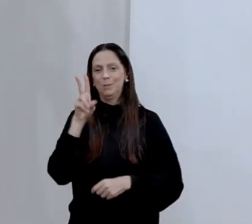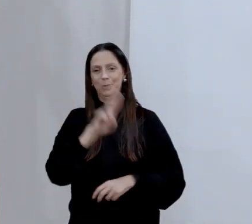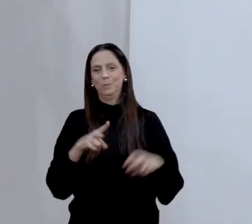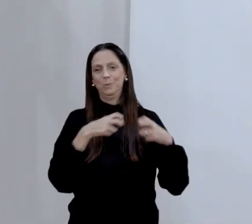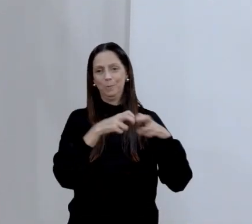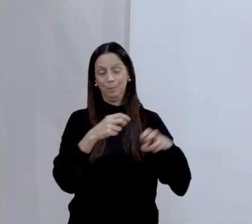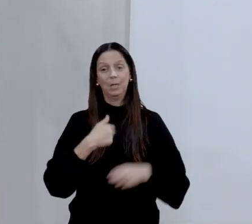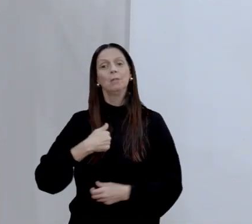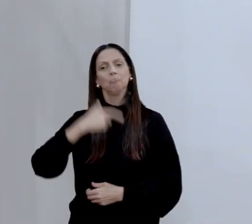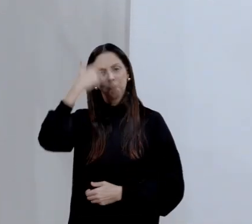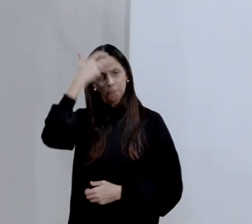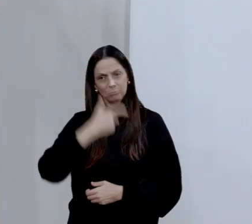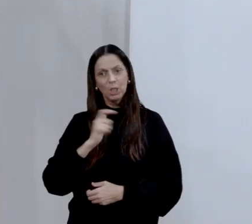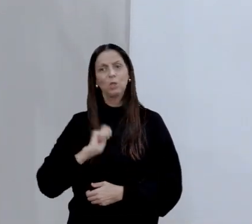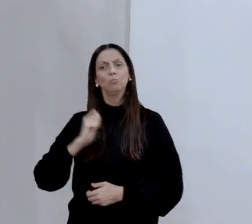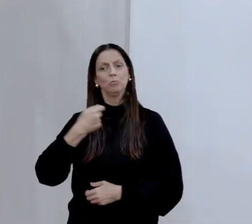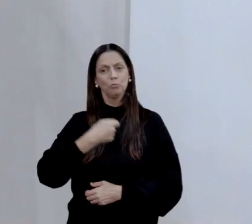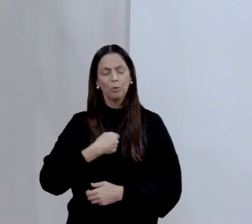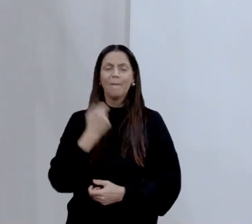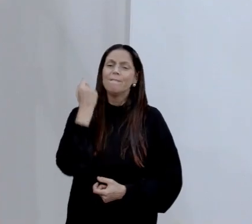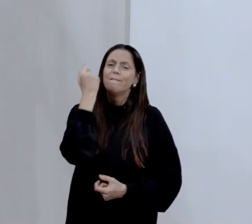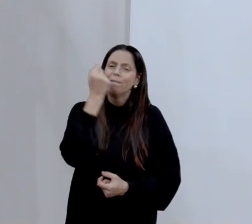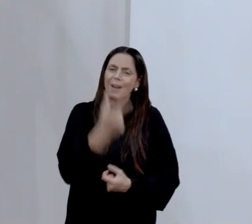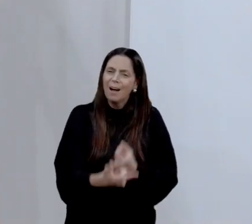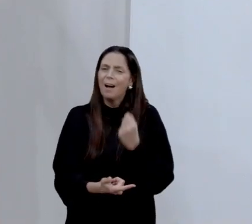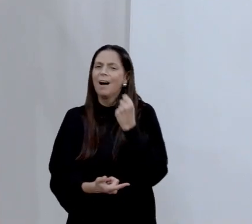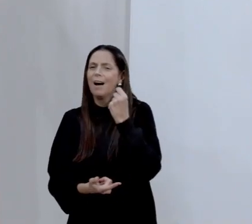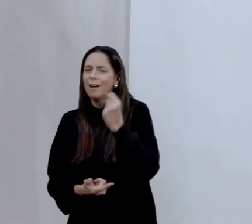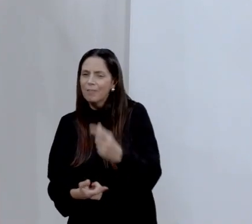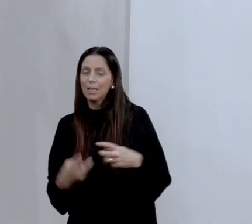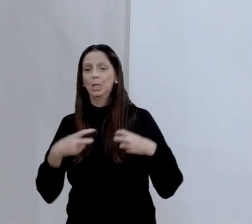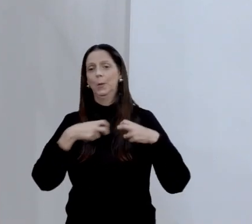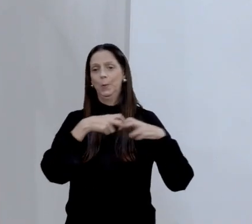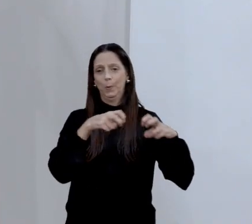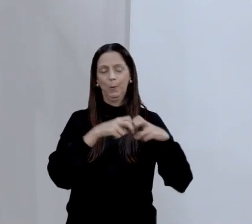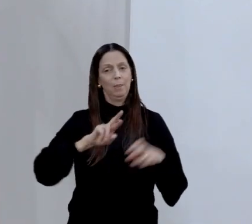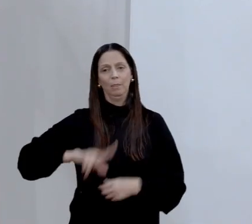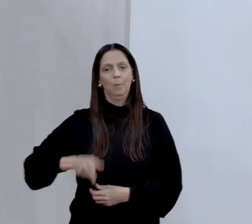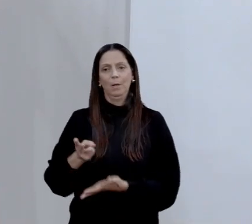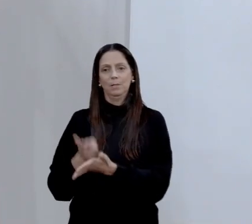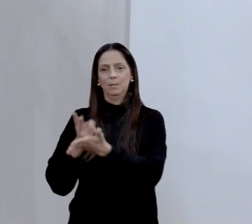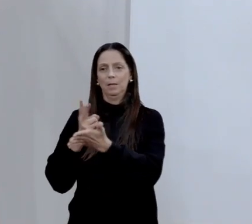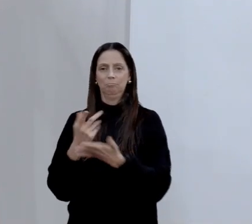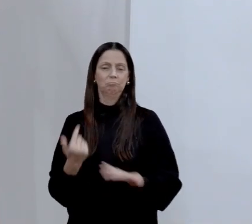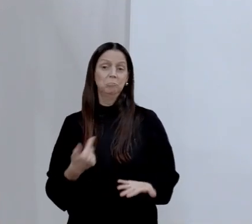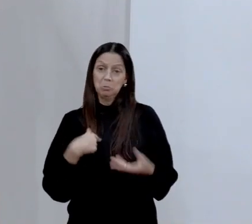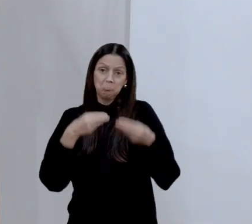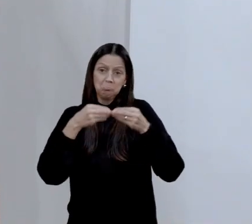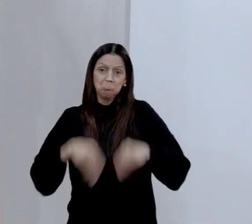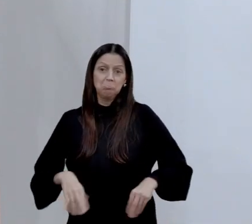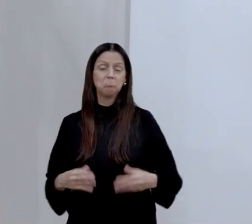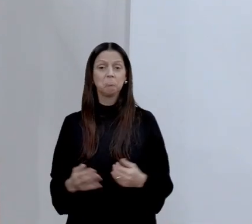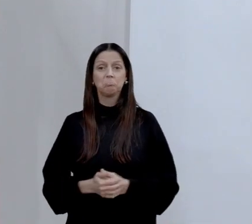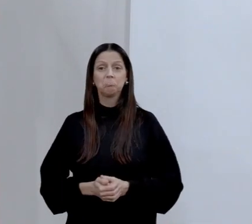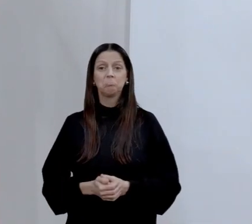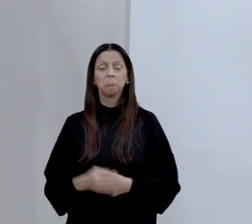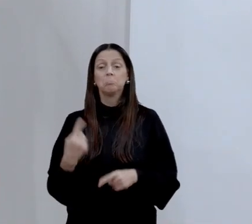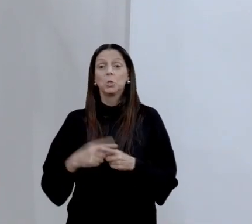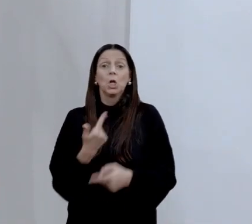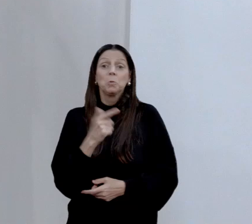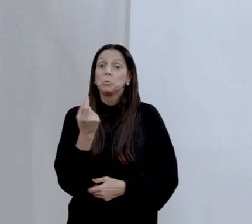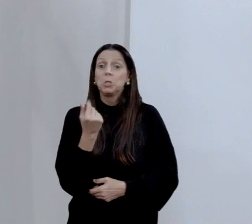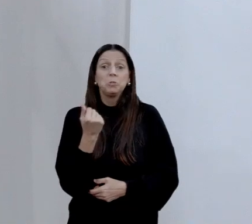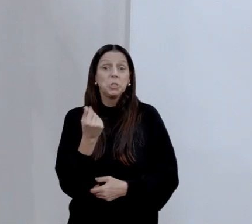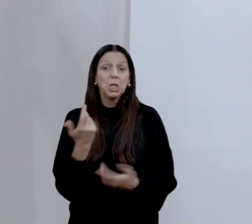eu sou um usuário eventual do sistema coletivo, ou seja, eu sou prejudicado porque não ando com dinheiro, não